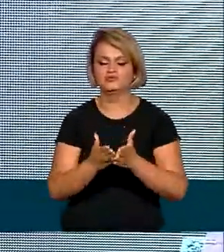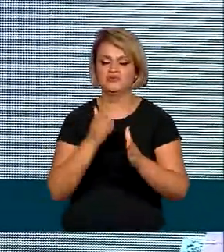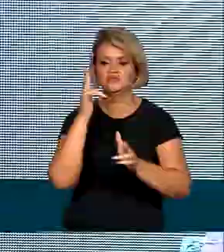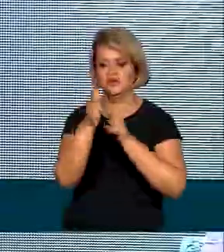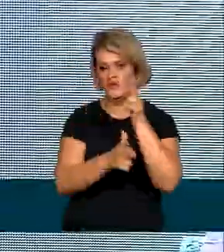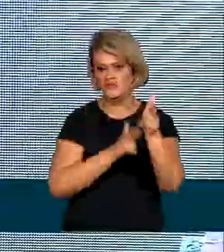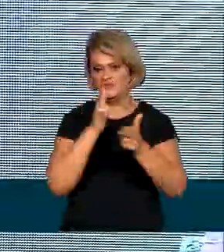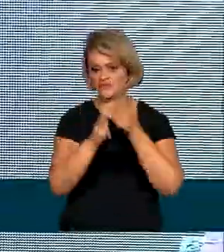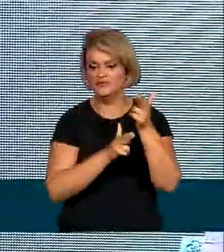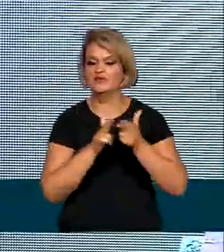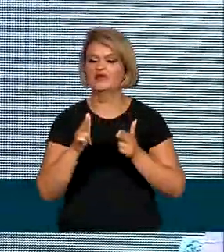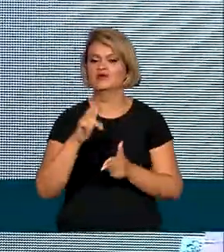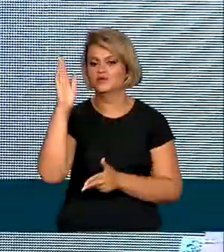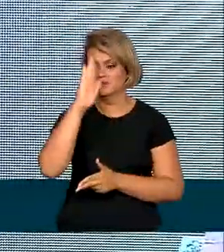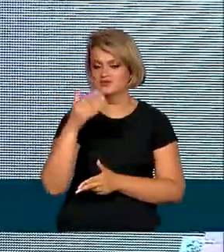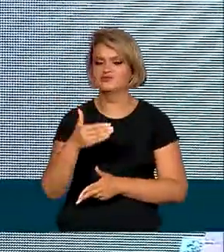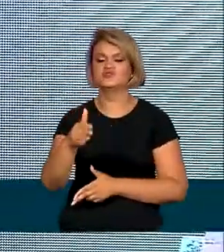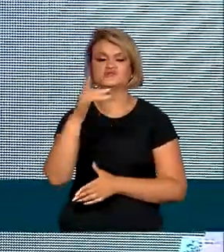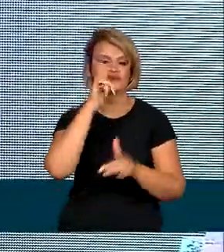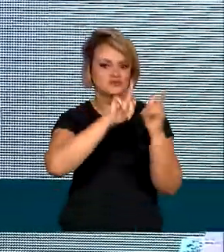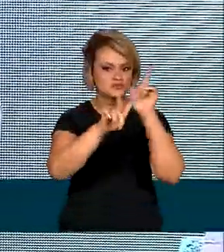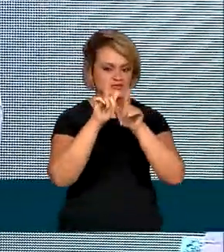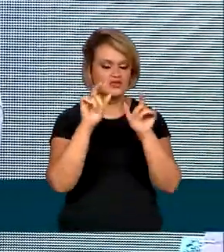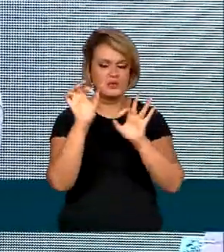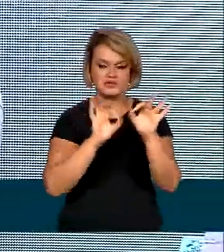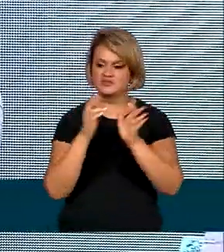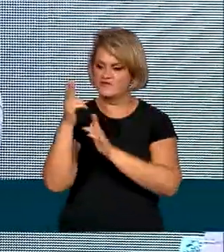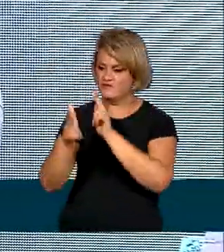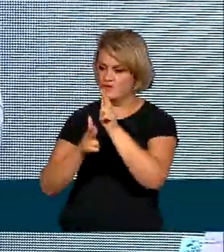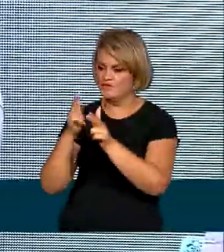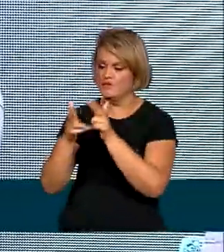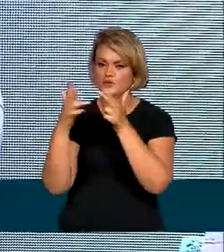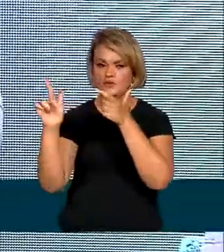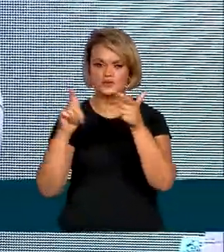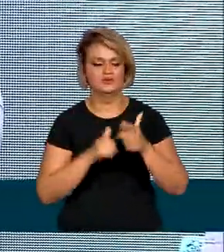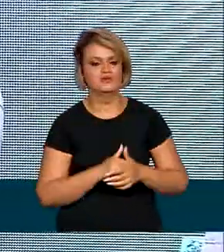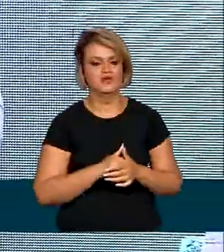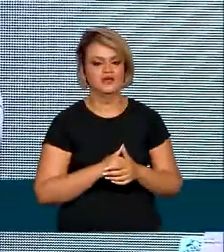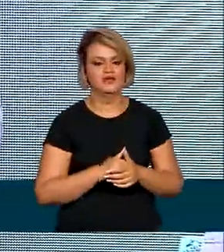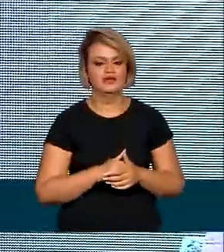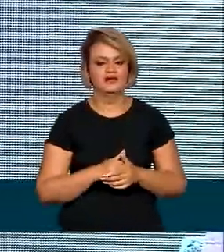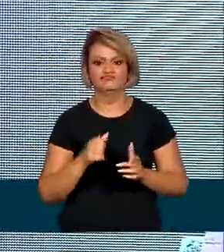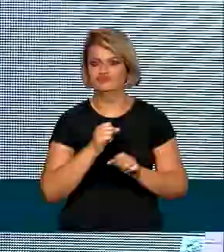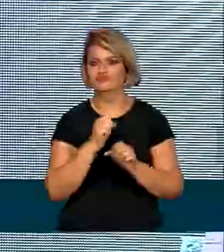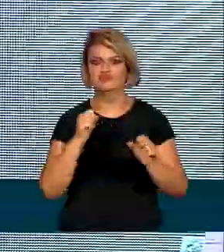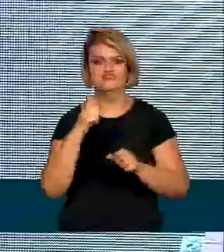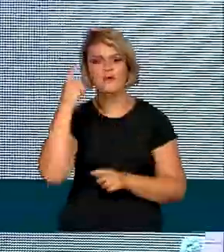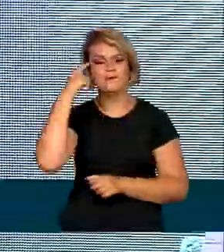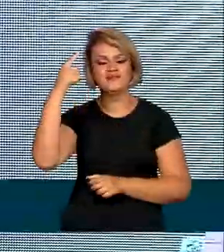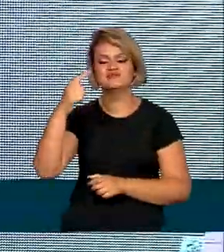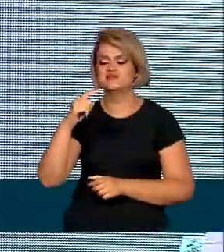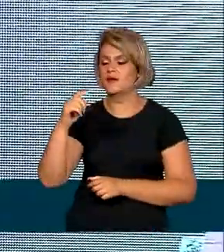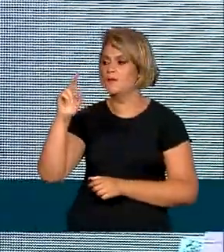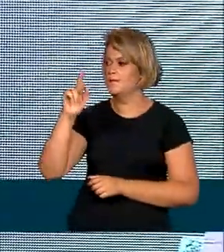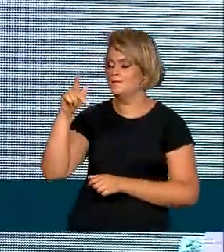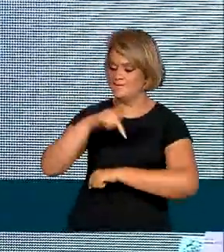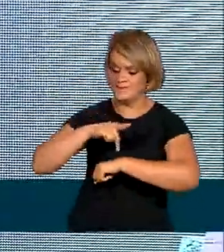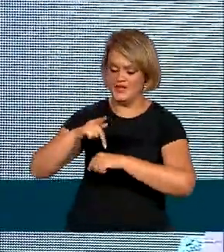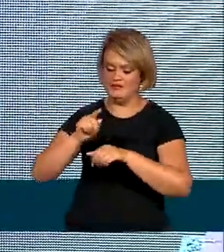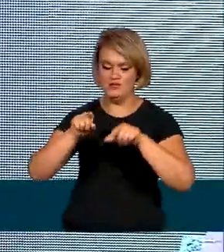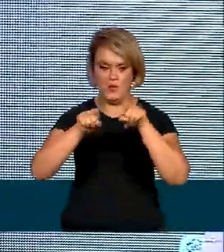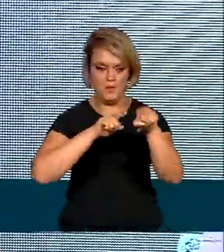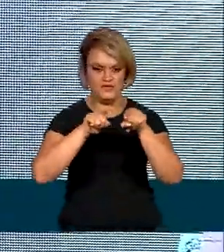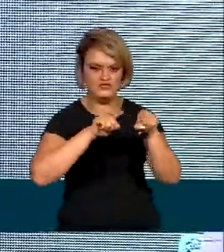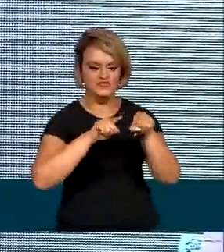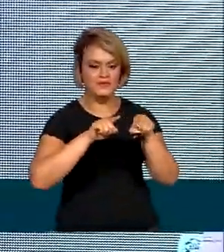ferrovias que esse país vai voltar a fazer ferrovias porque não é não é possível pensar num país competitivo